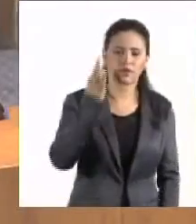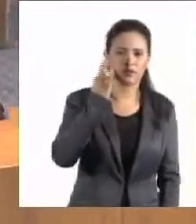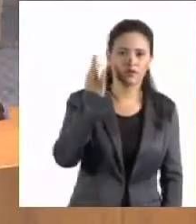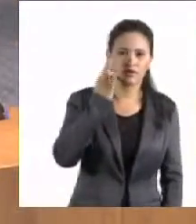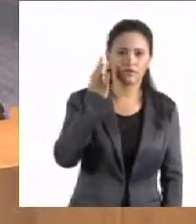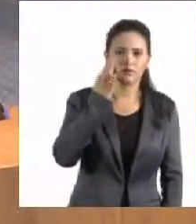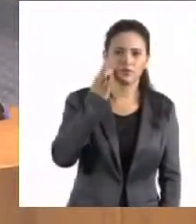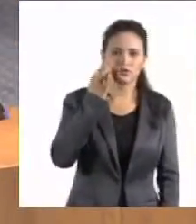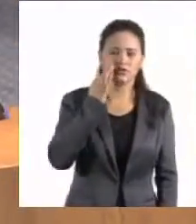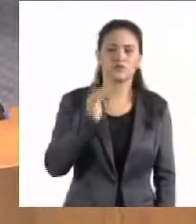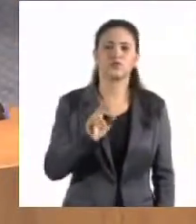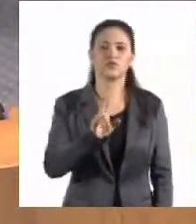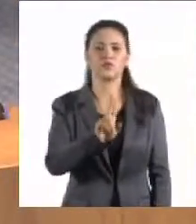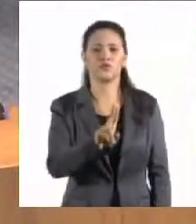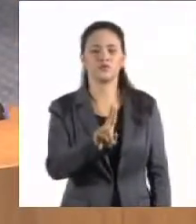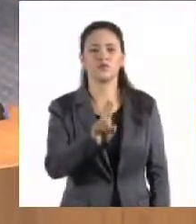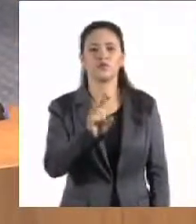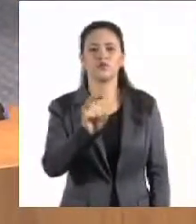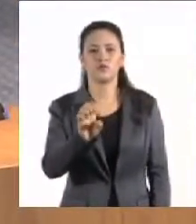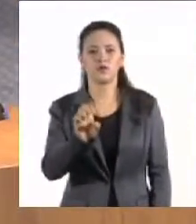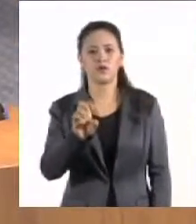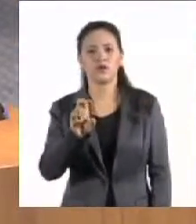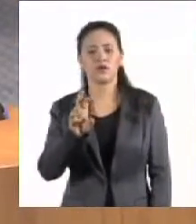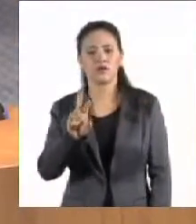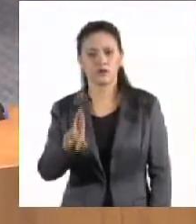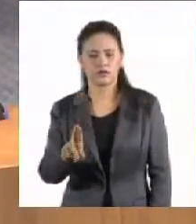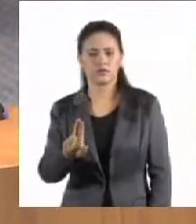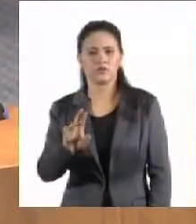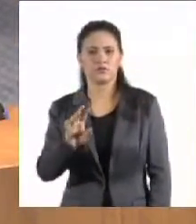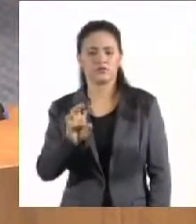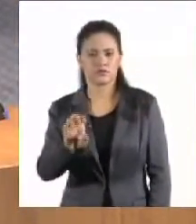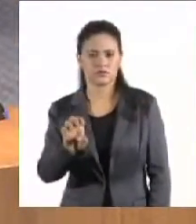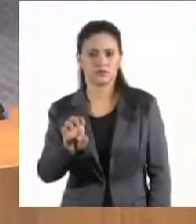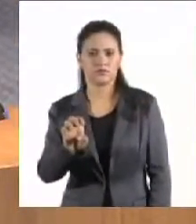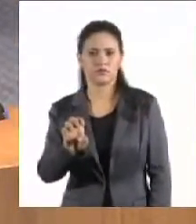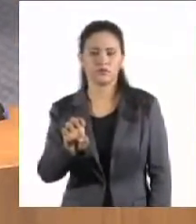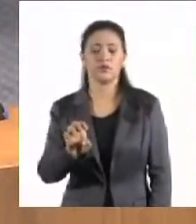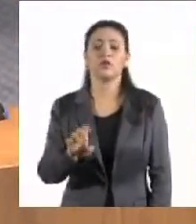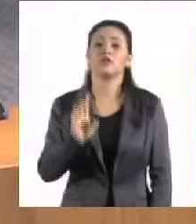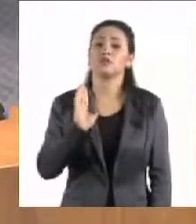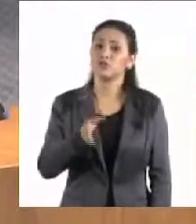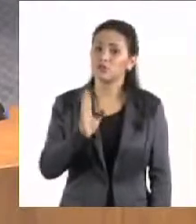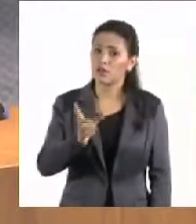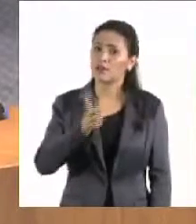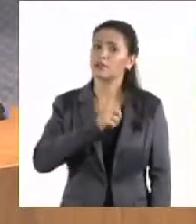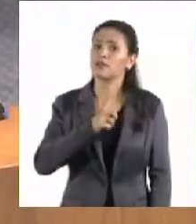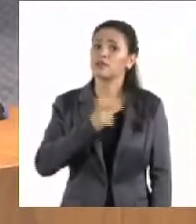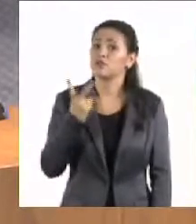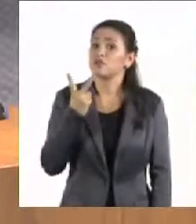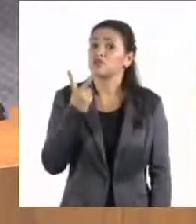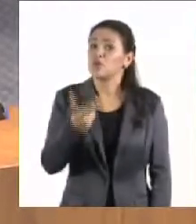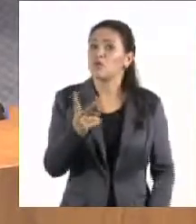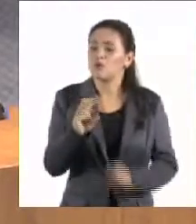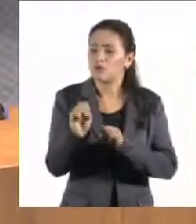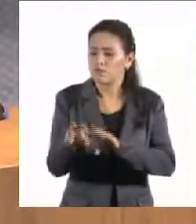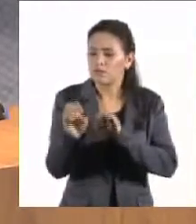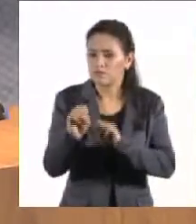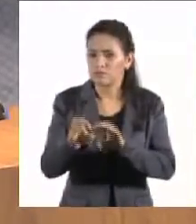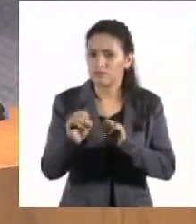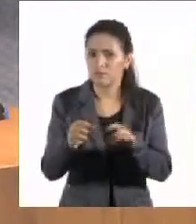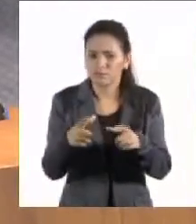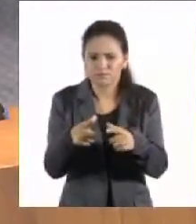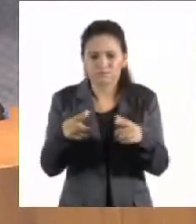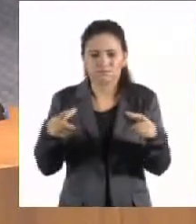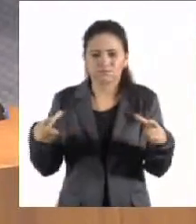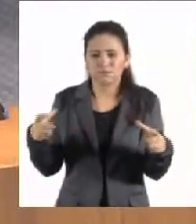Unidade Regional de Educação, já promoveu 2 aulões universitários e promoveremos o próximo no dia 22